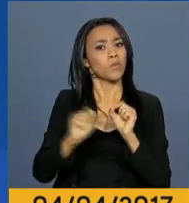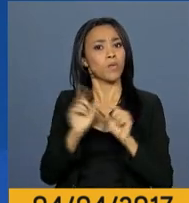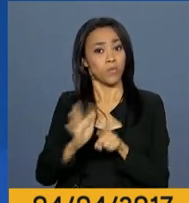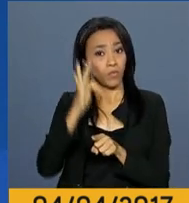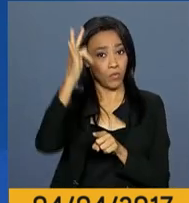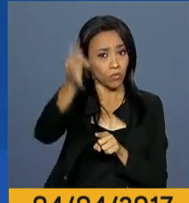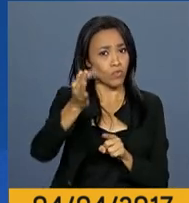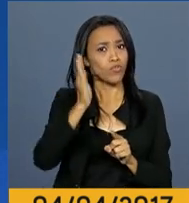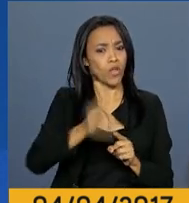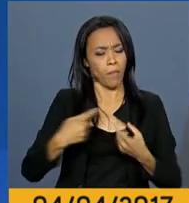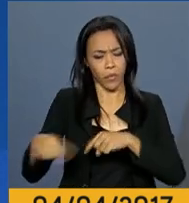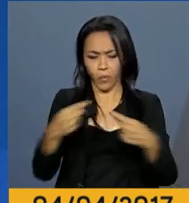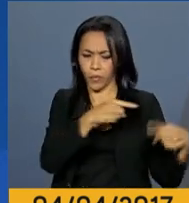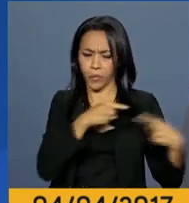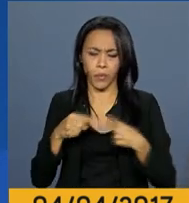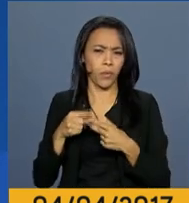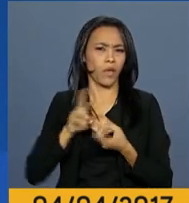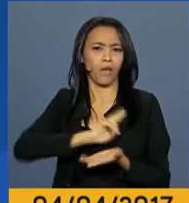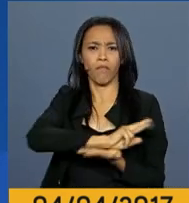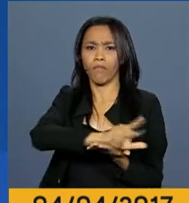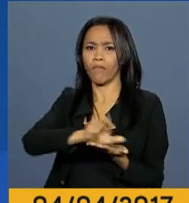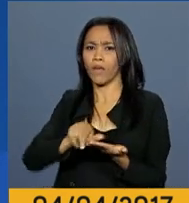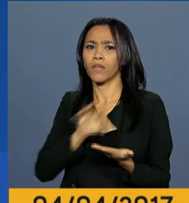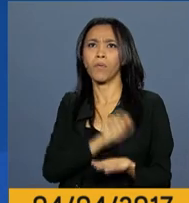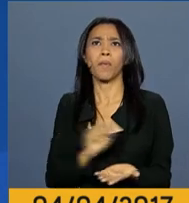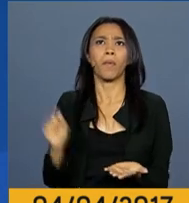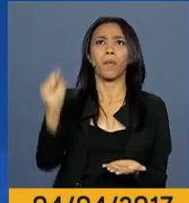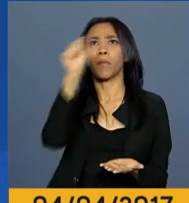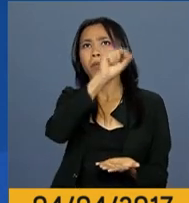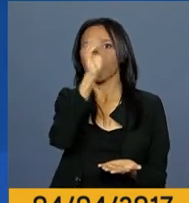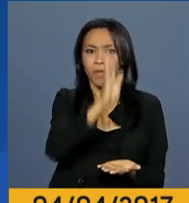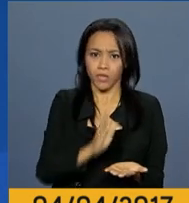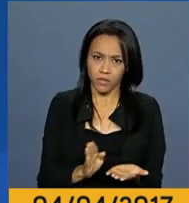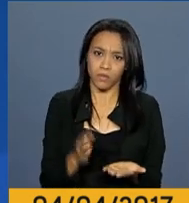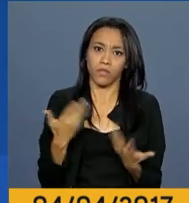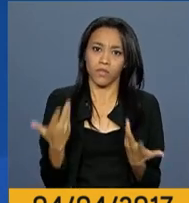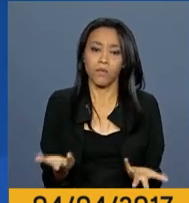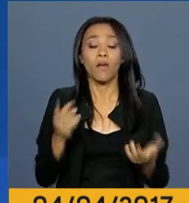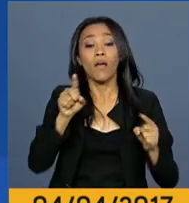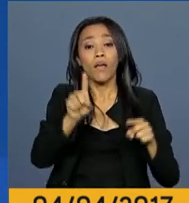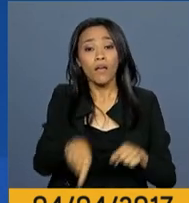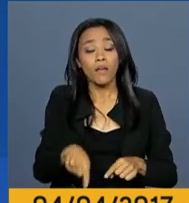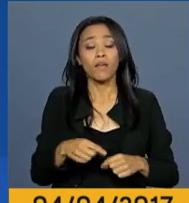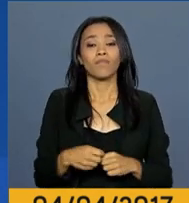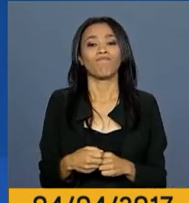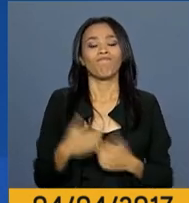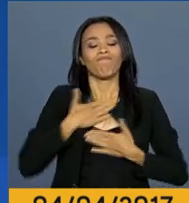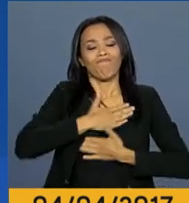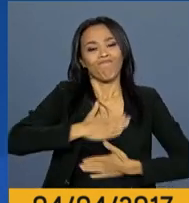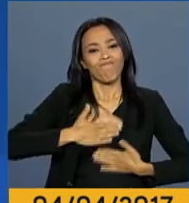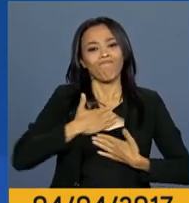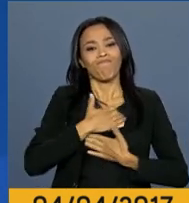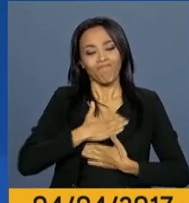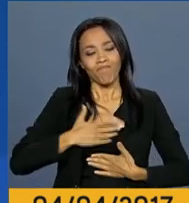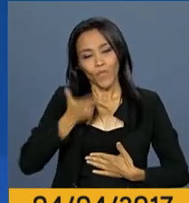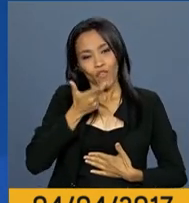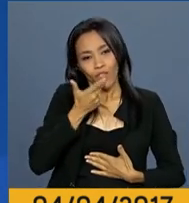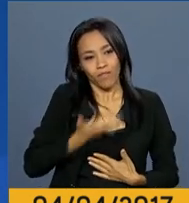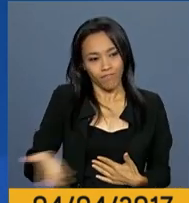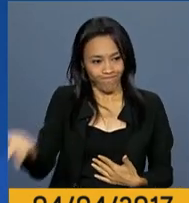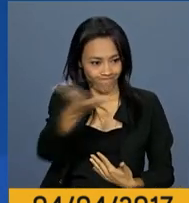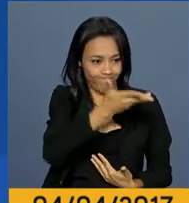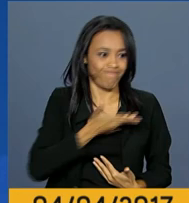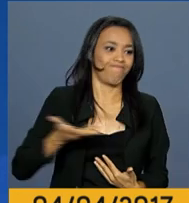debatidas nos mais diversos cantos e recantos. É gratificante, confesso aos senhores e às